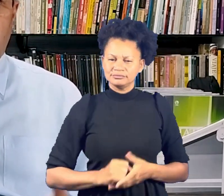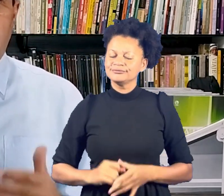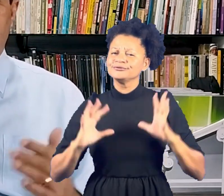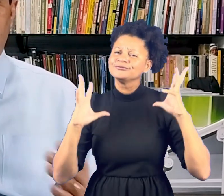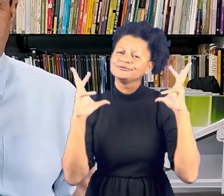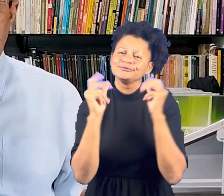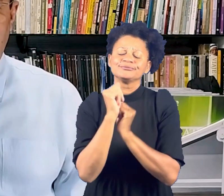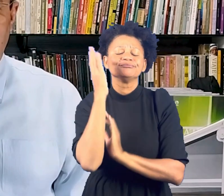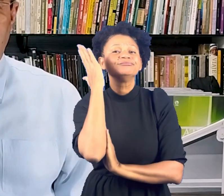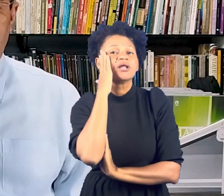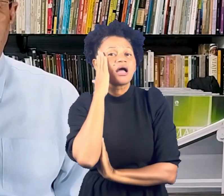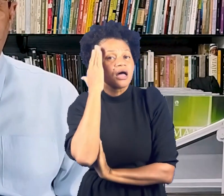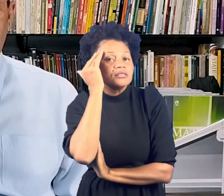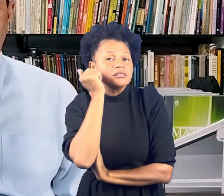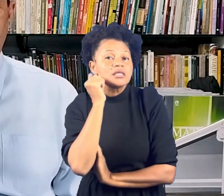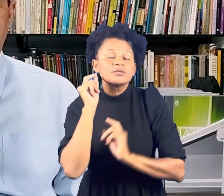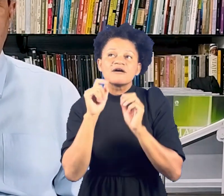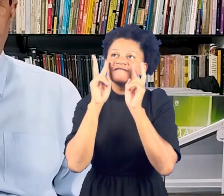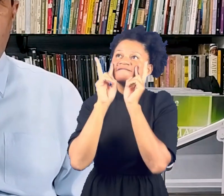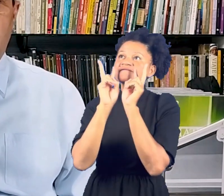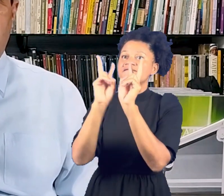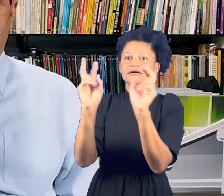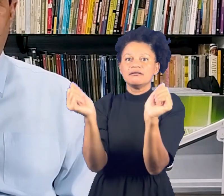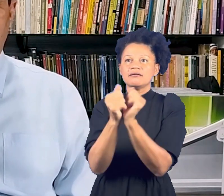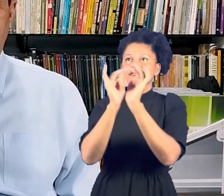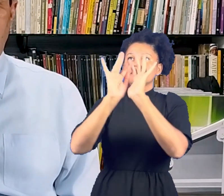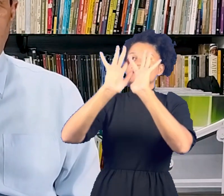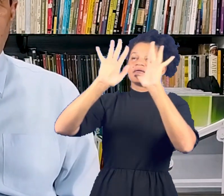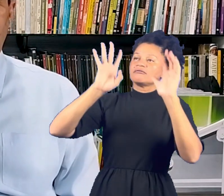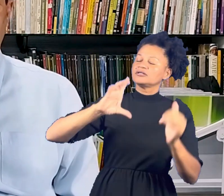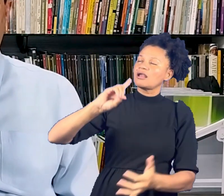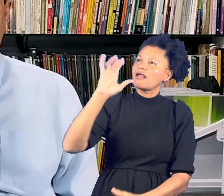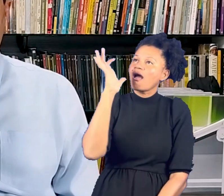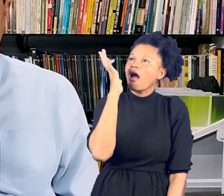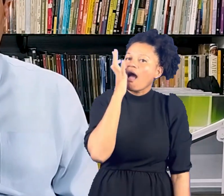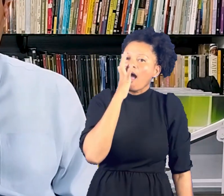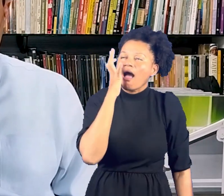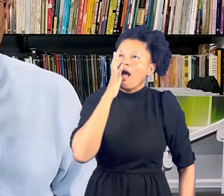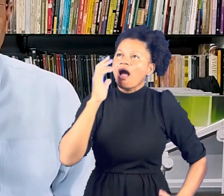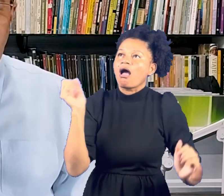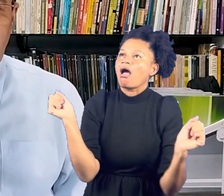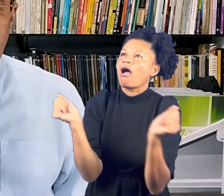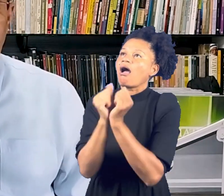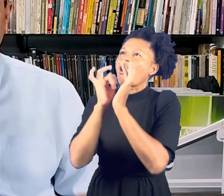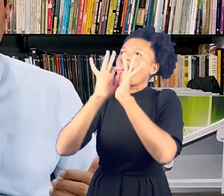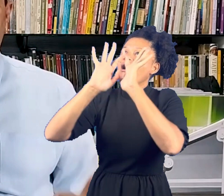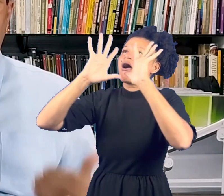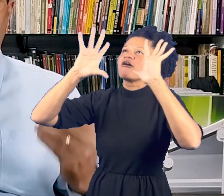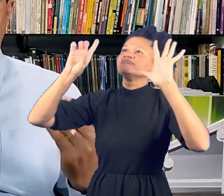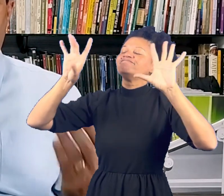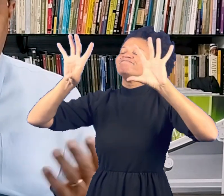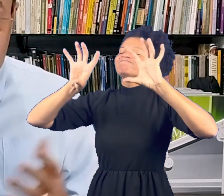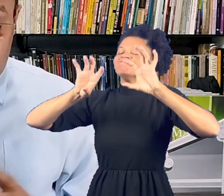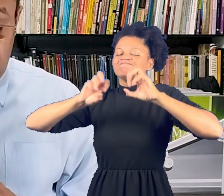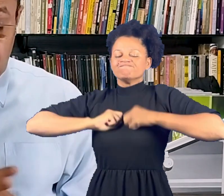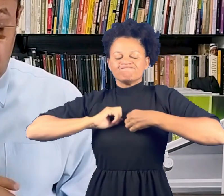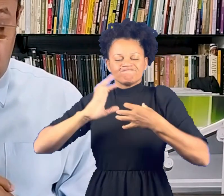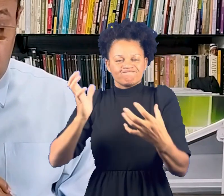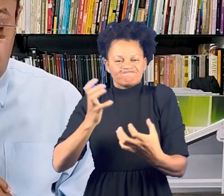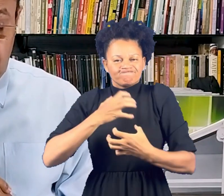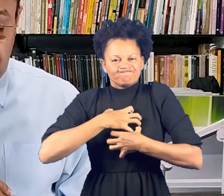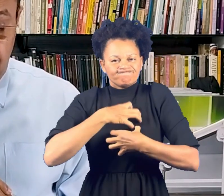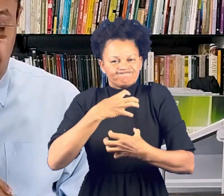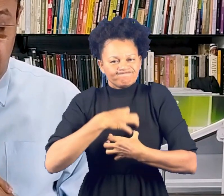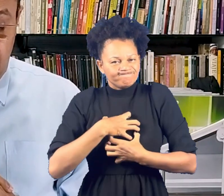importante. Todos nós sabemos que ver a glória de Deus, contemplar a glória de Deus, ter um encontro com